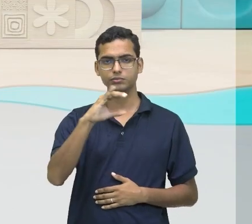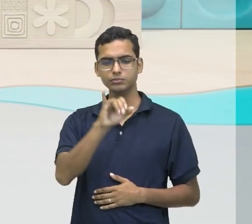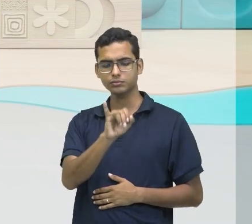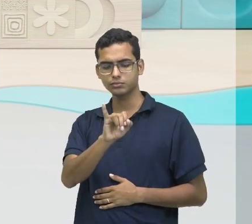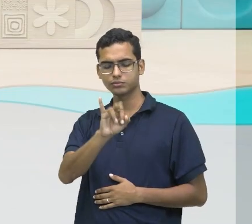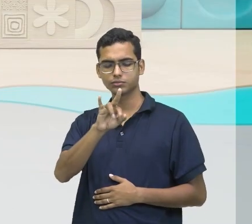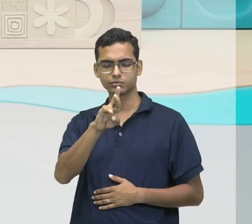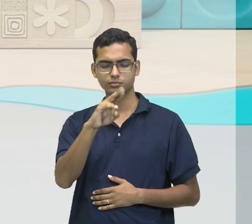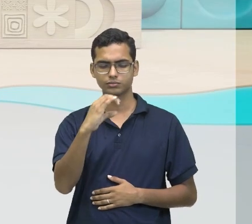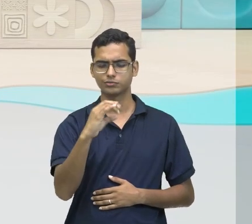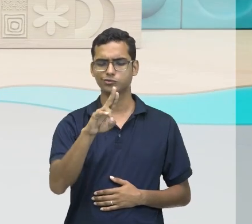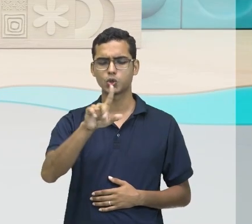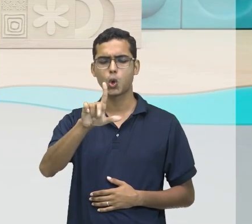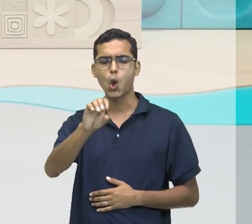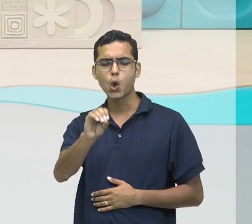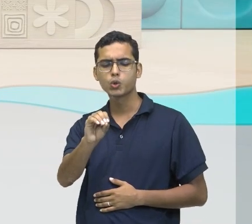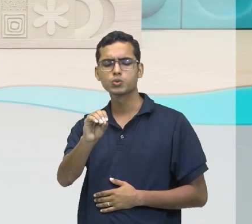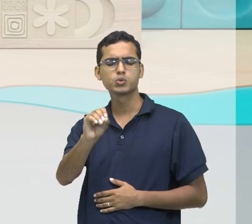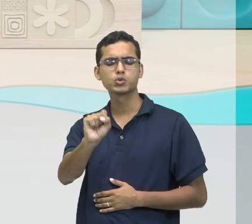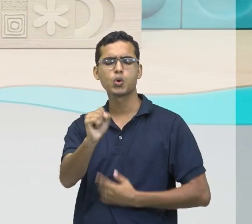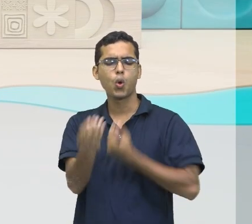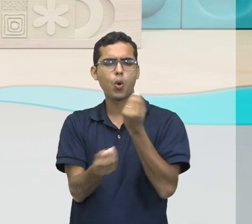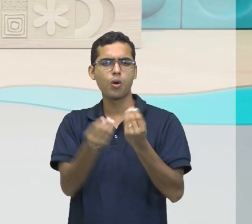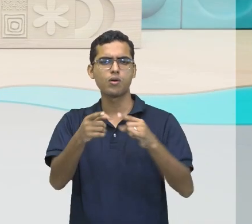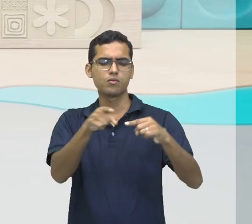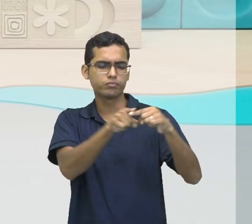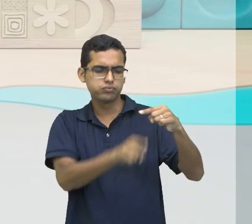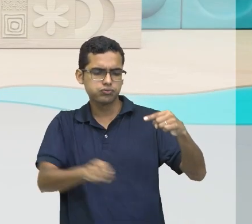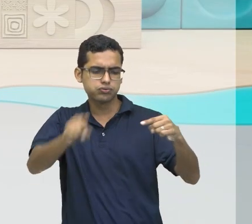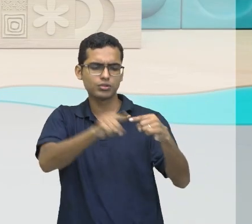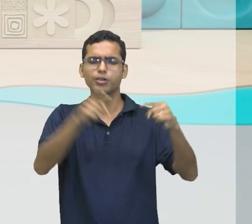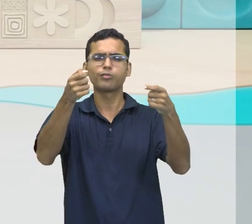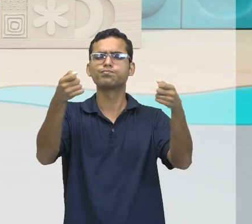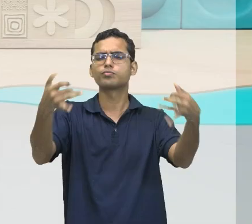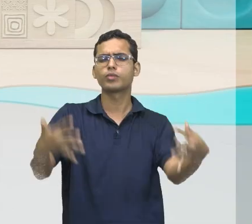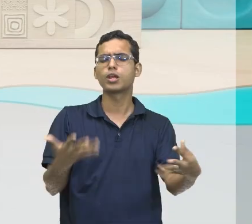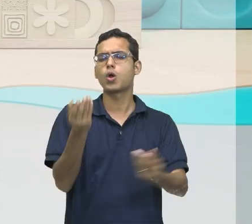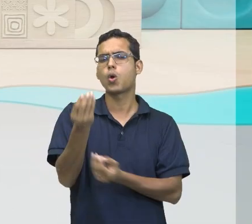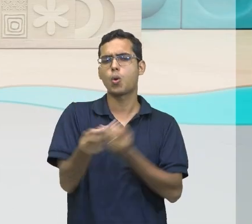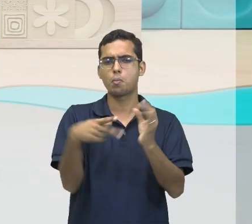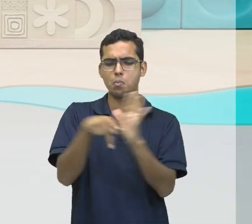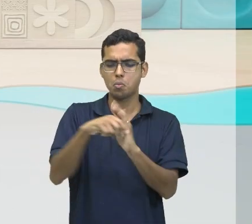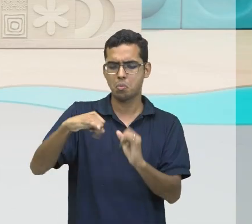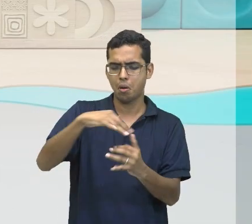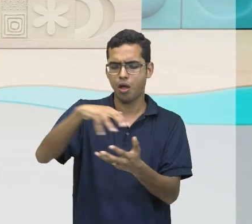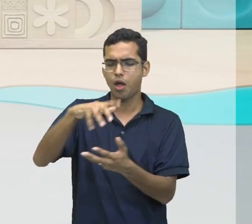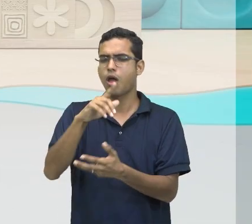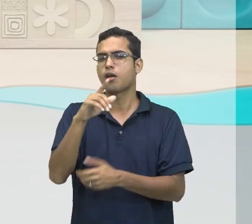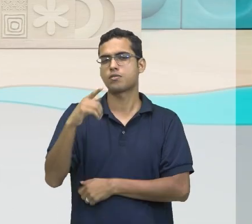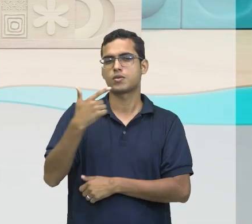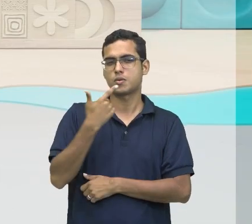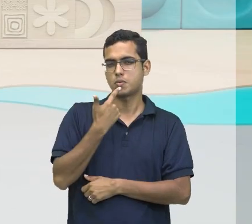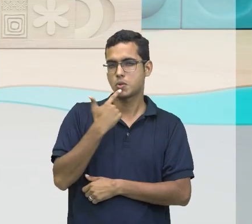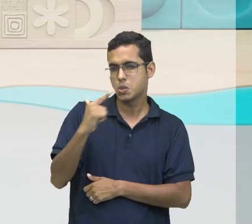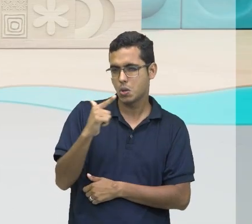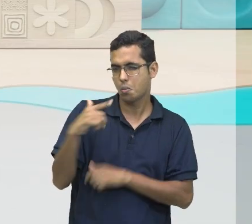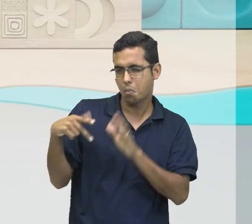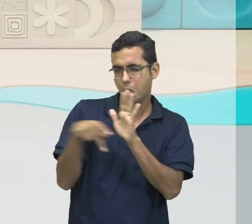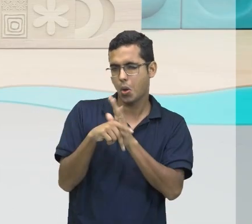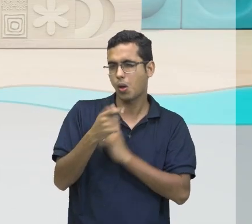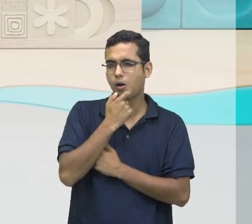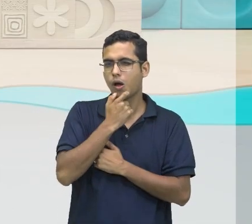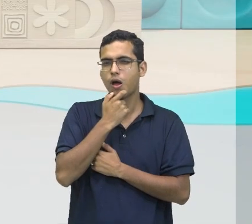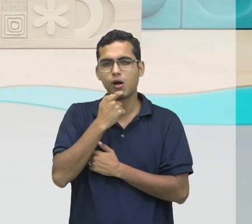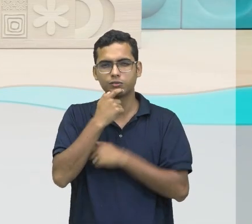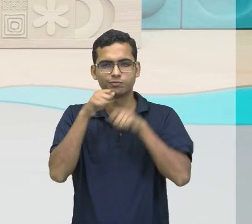ele determina, então, como que a língua inglesa se espalhou pelo mundo. Então, nós temos ali o chamado Inner Circle, né, que é aquele